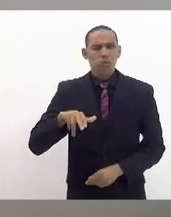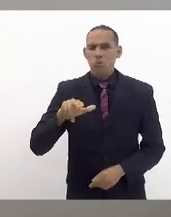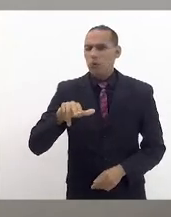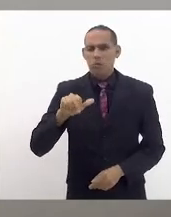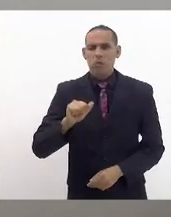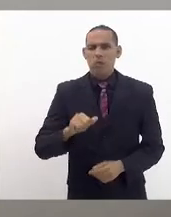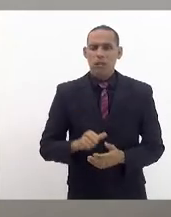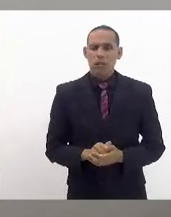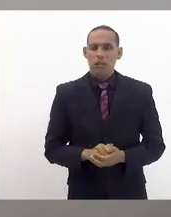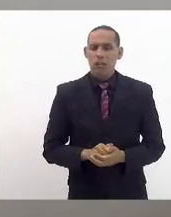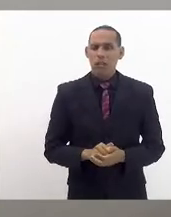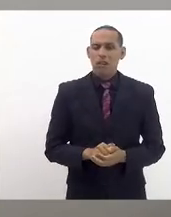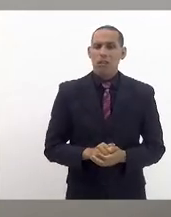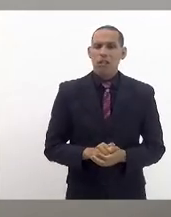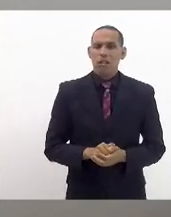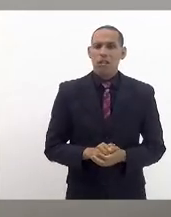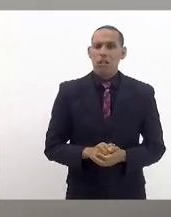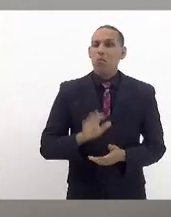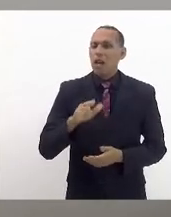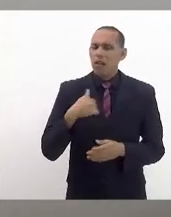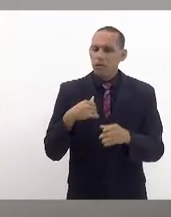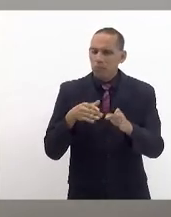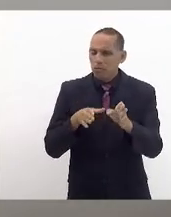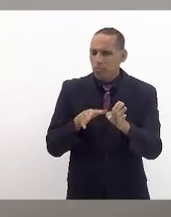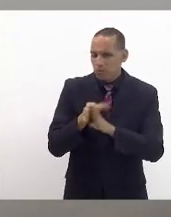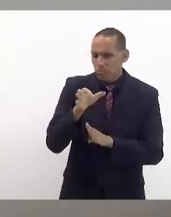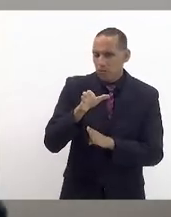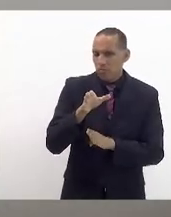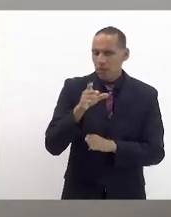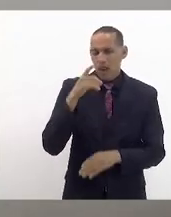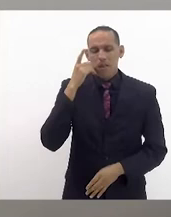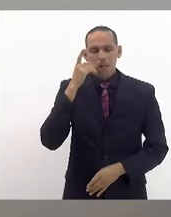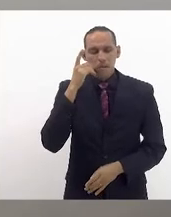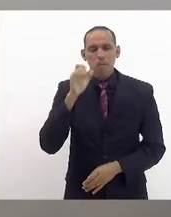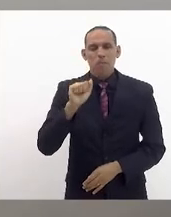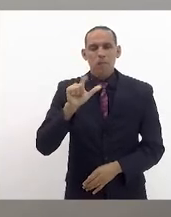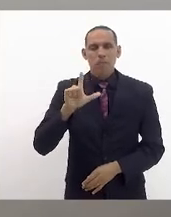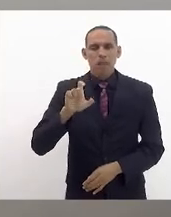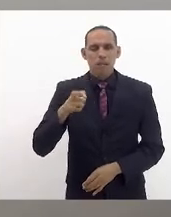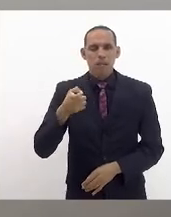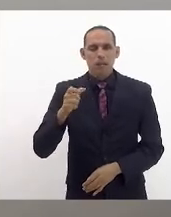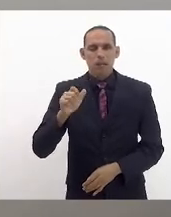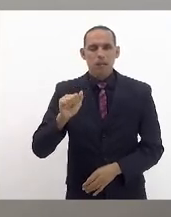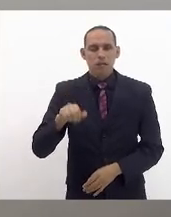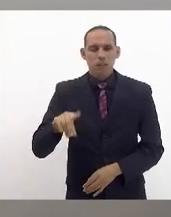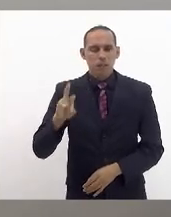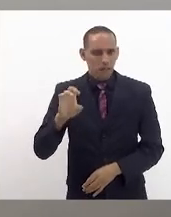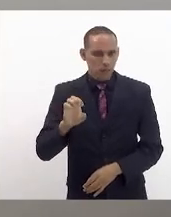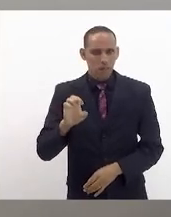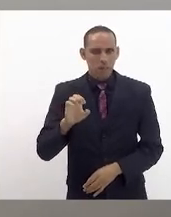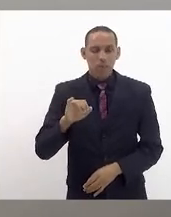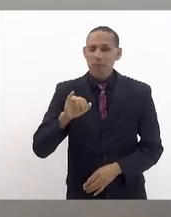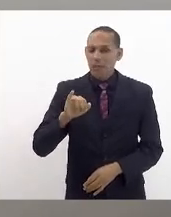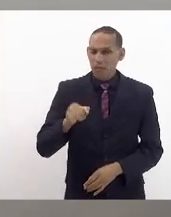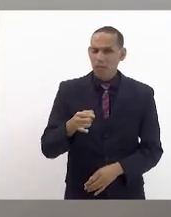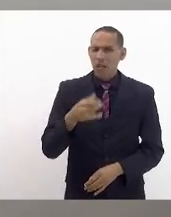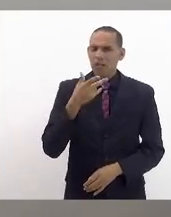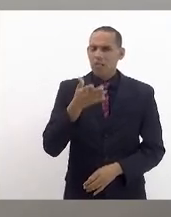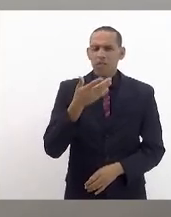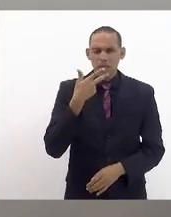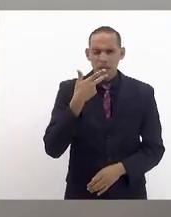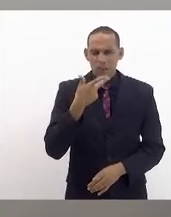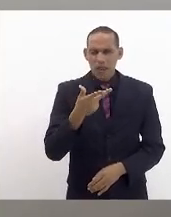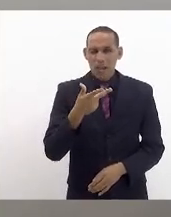faria isso, mas eu queria aconselhar o senhor, deputado Alexandre, que aproveitasse a sua fala hoje,